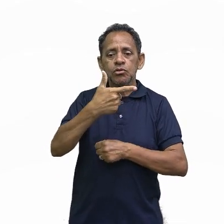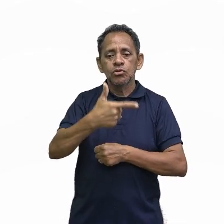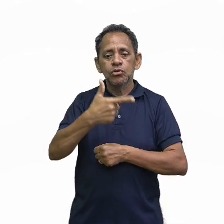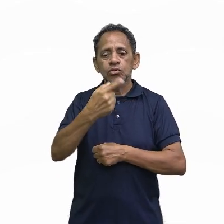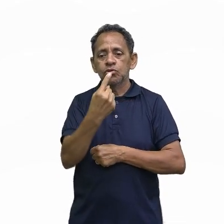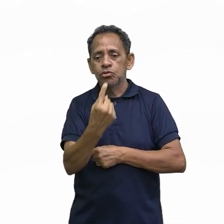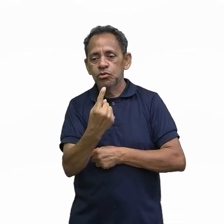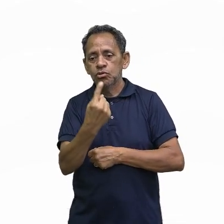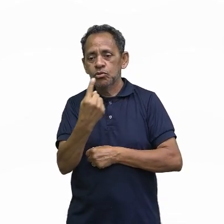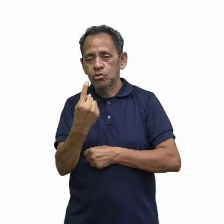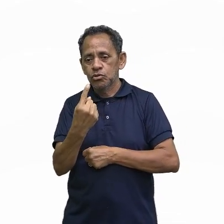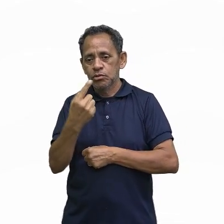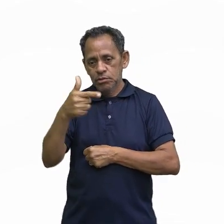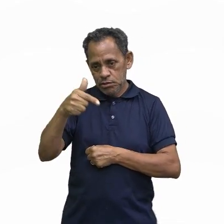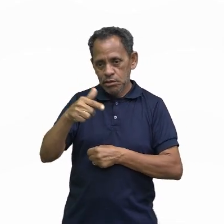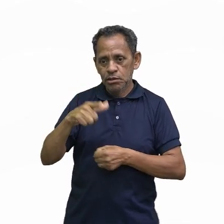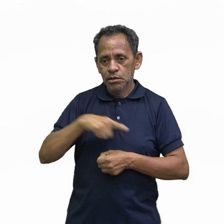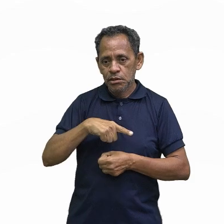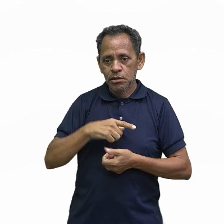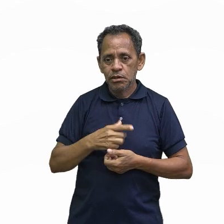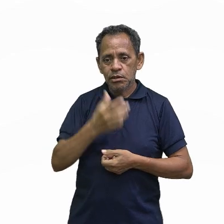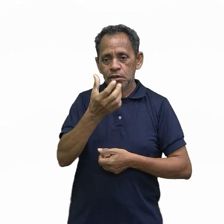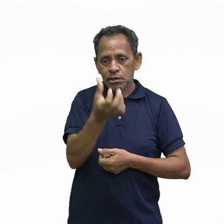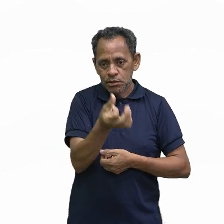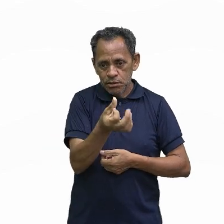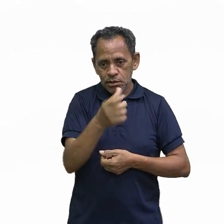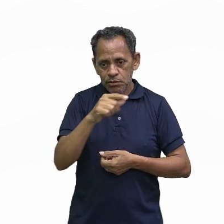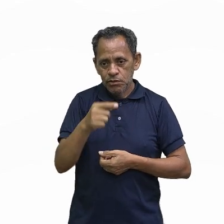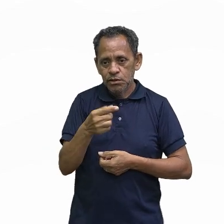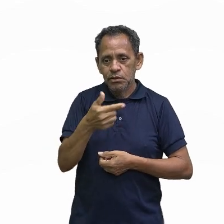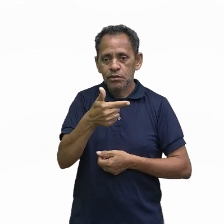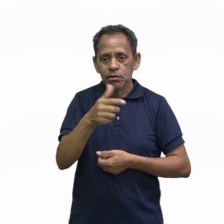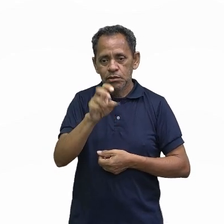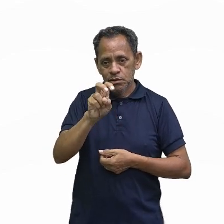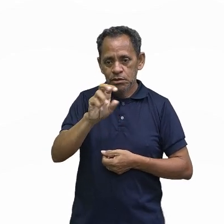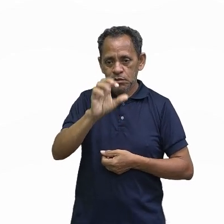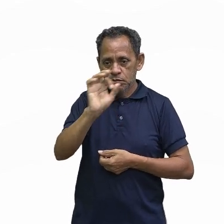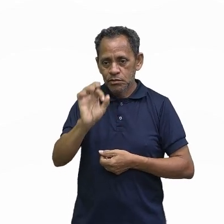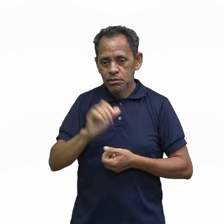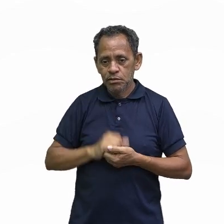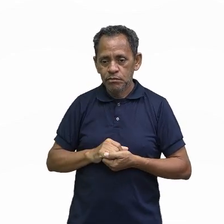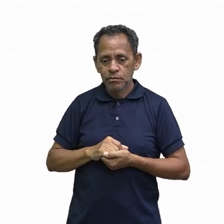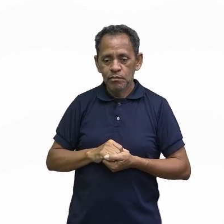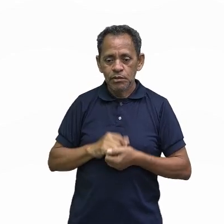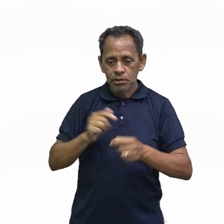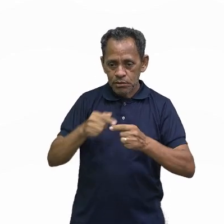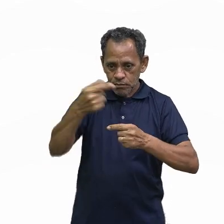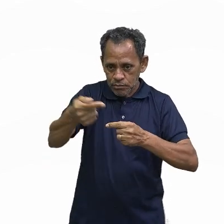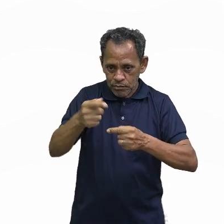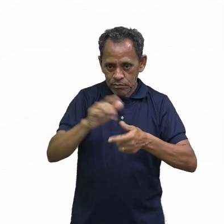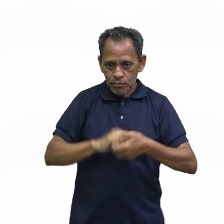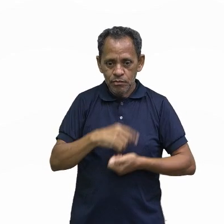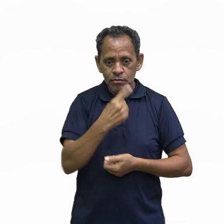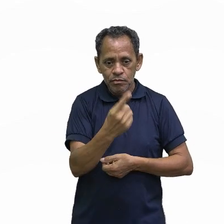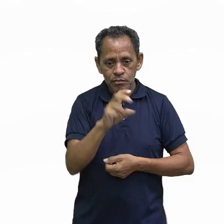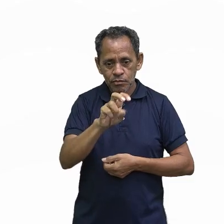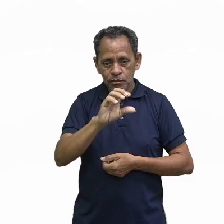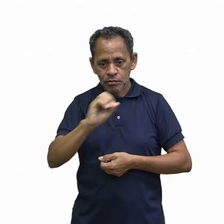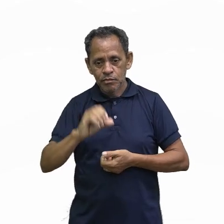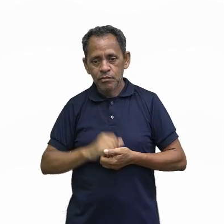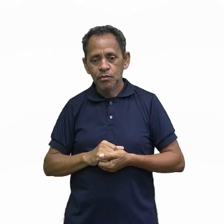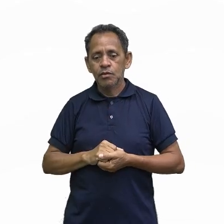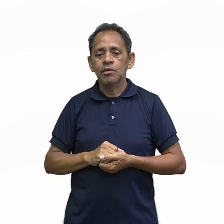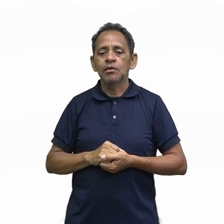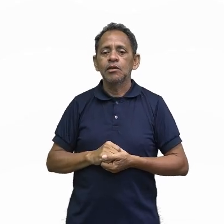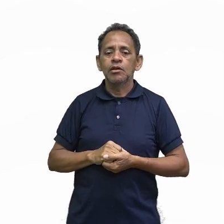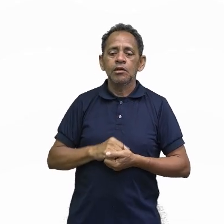2117, a gente vai ter 6,25% do material e daqui 150 anos, lá em